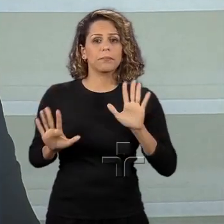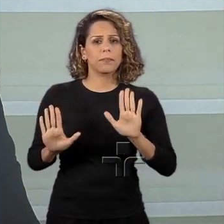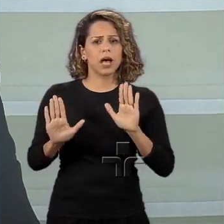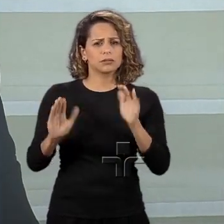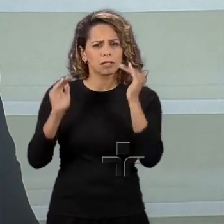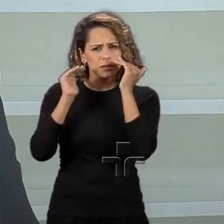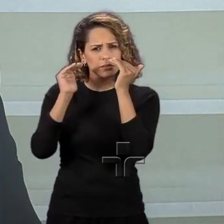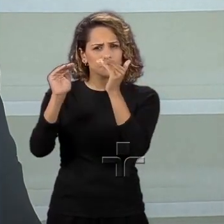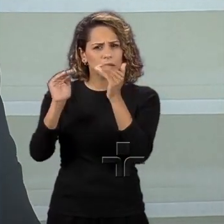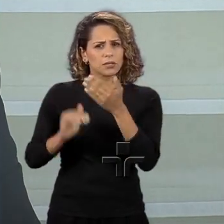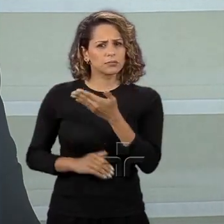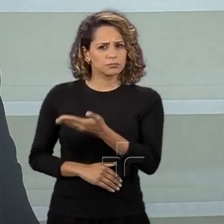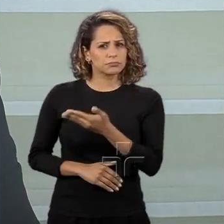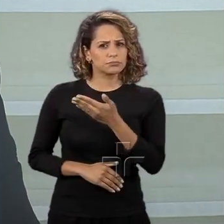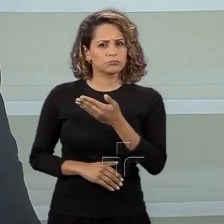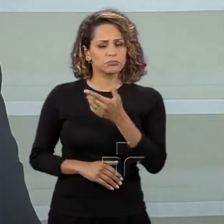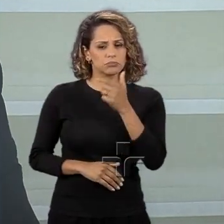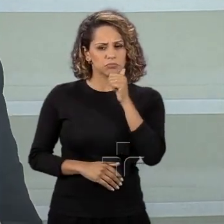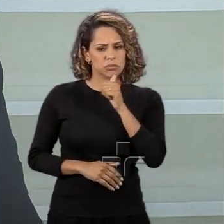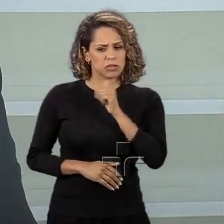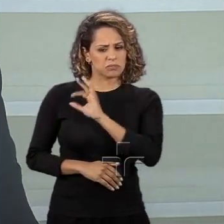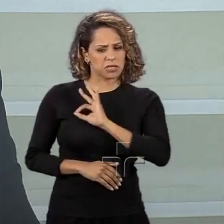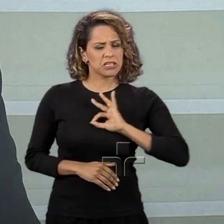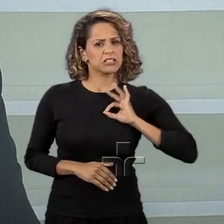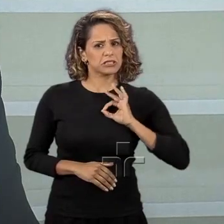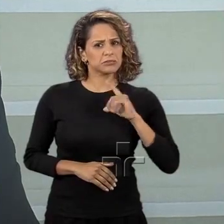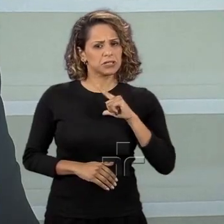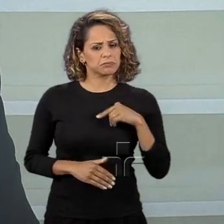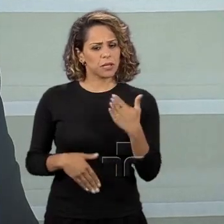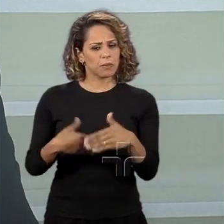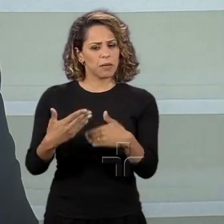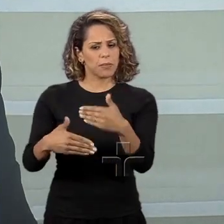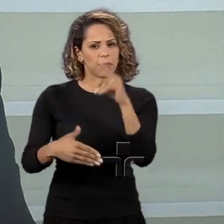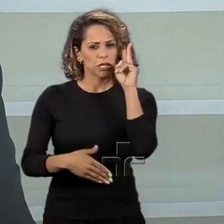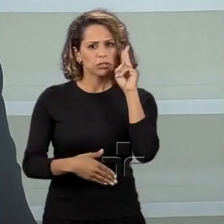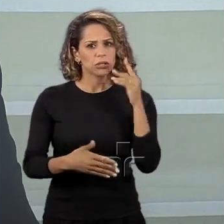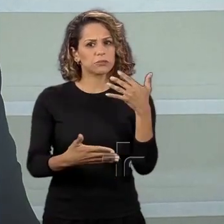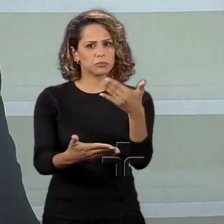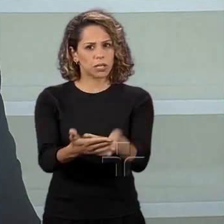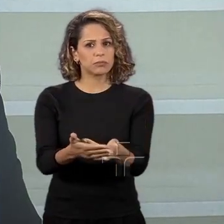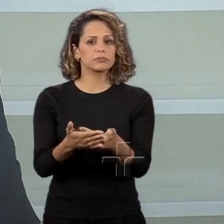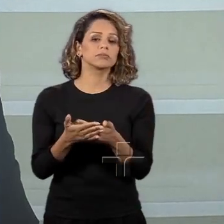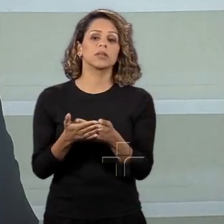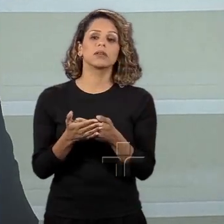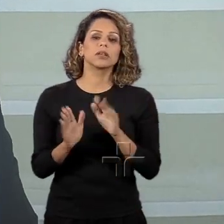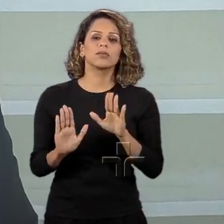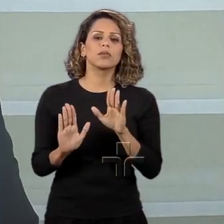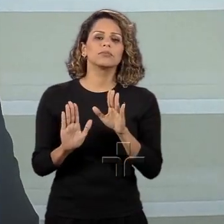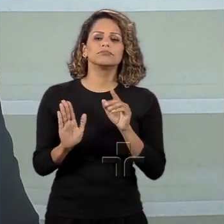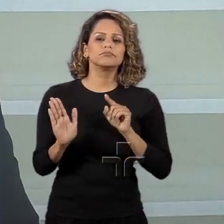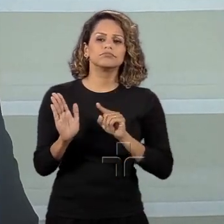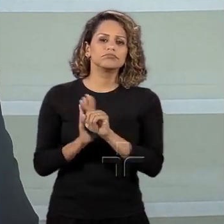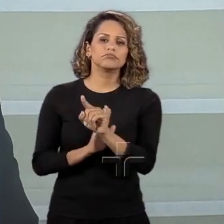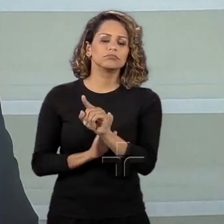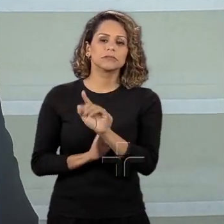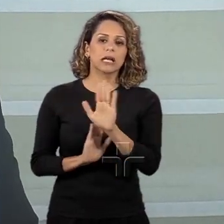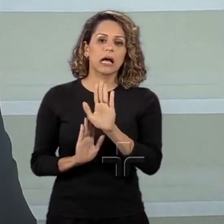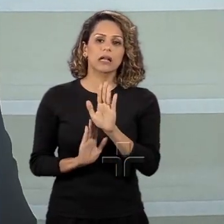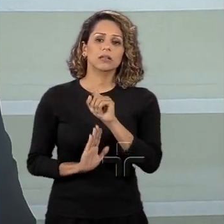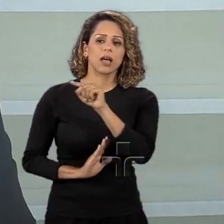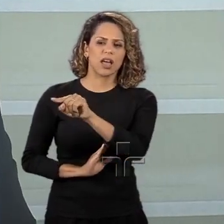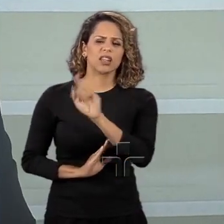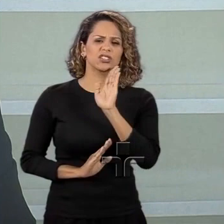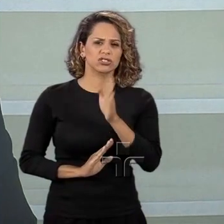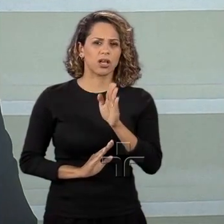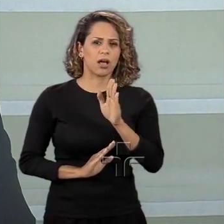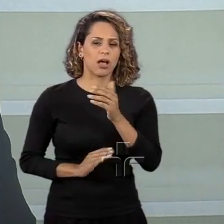é mulher chegar aonde chegou. Então, não vou questionar de forma alguma o fato dela já ter apoiado Aécio Neves nas